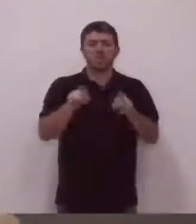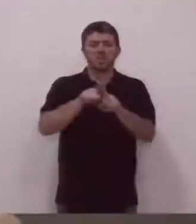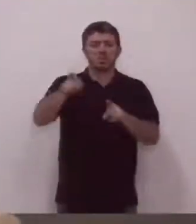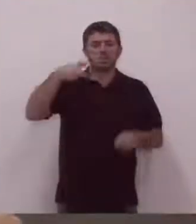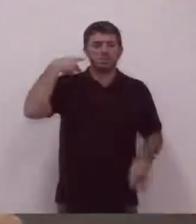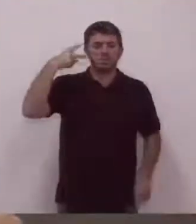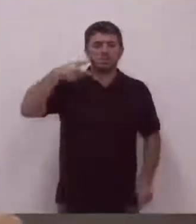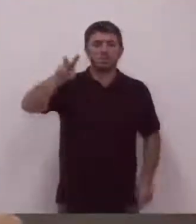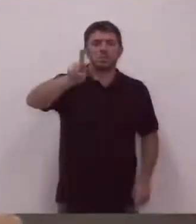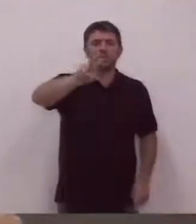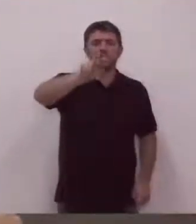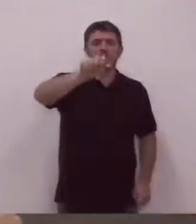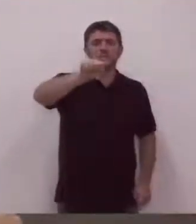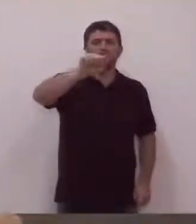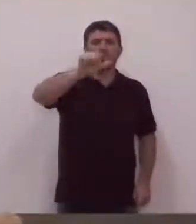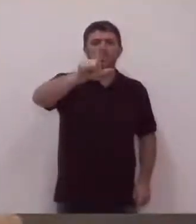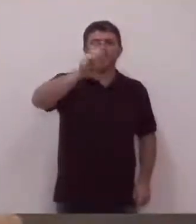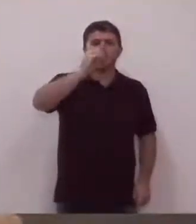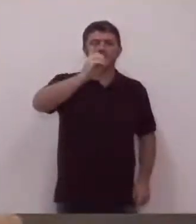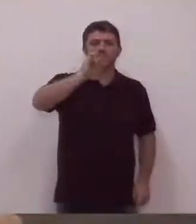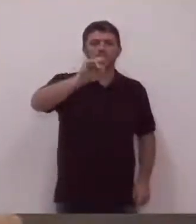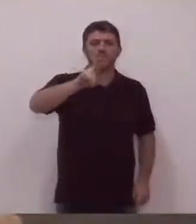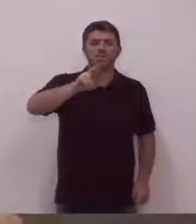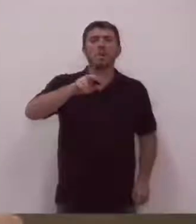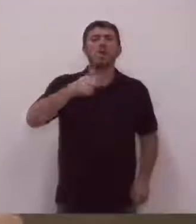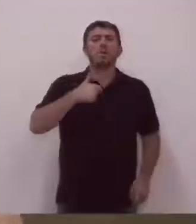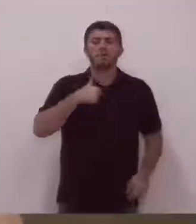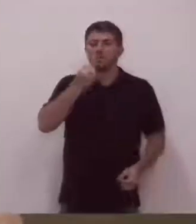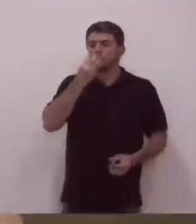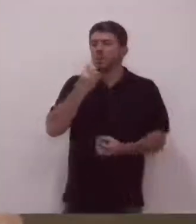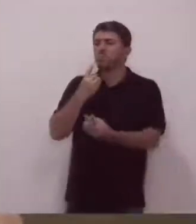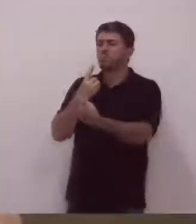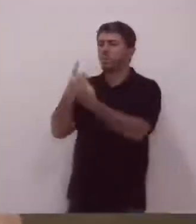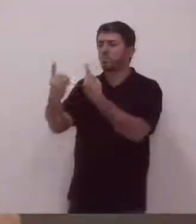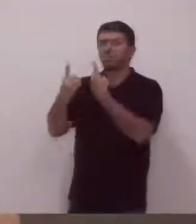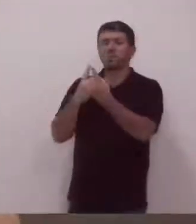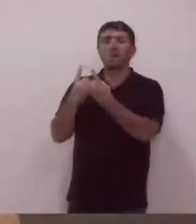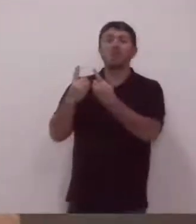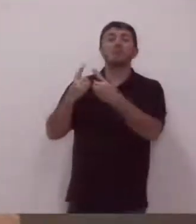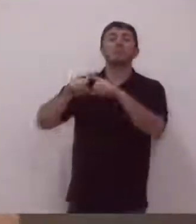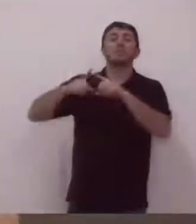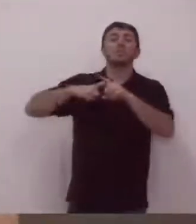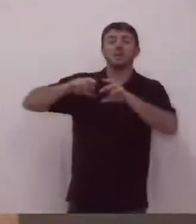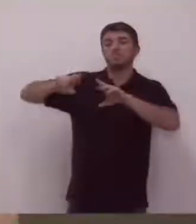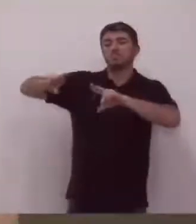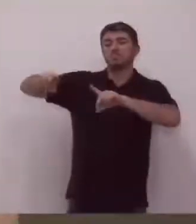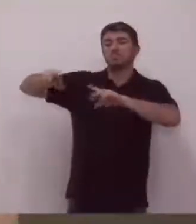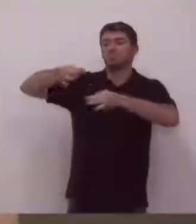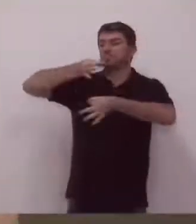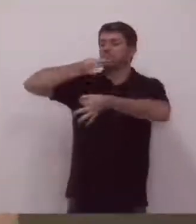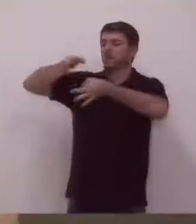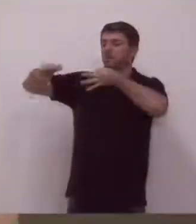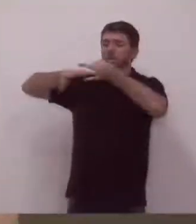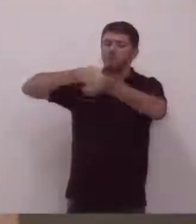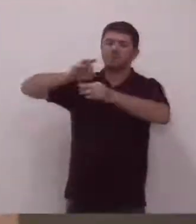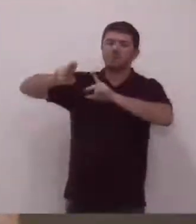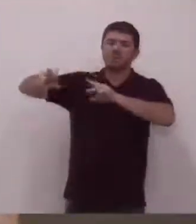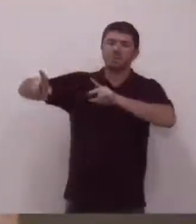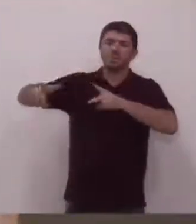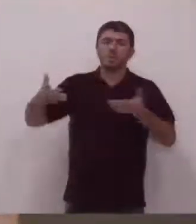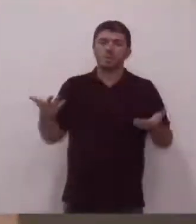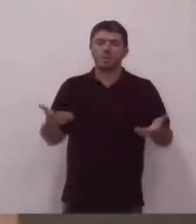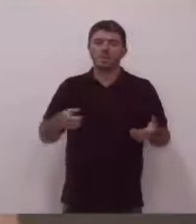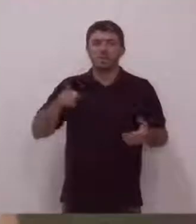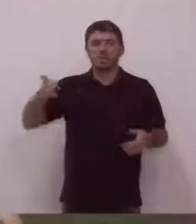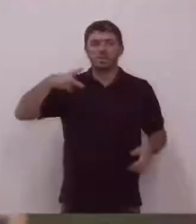Barreto, que temos um ótimo relacionamento pessoal e grandes divergências ideológicas. É um vereador de